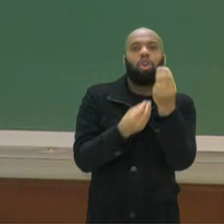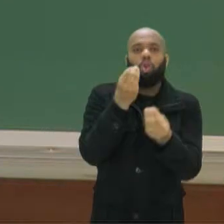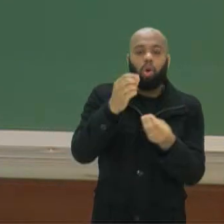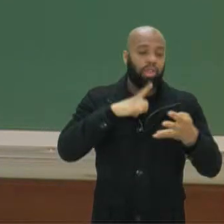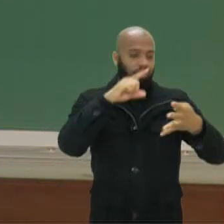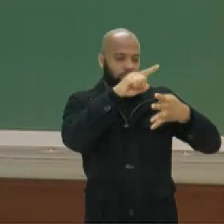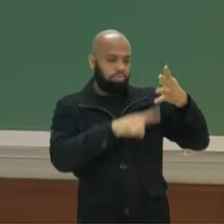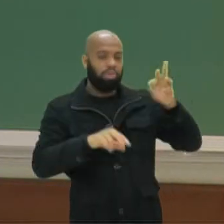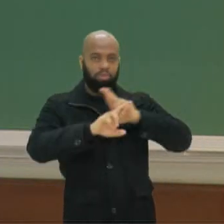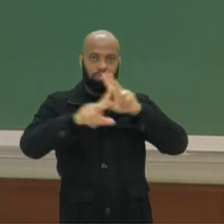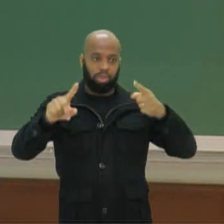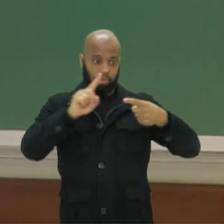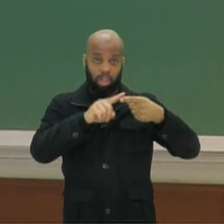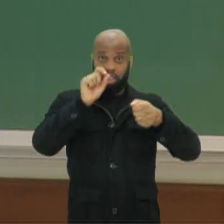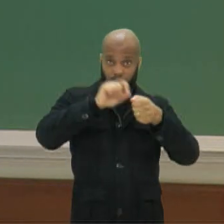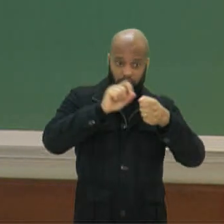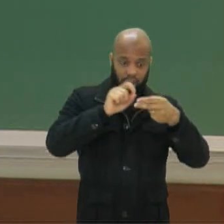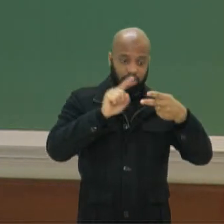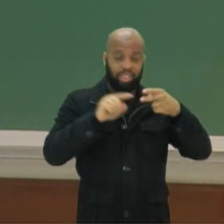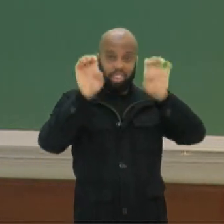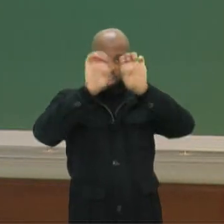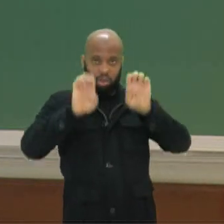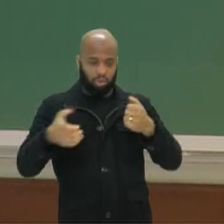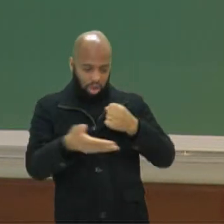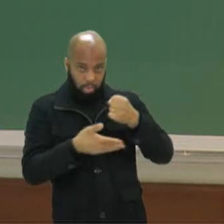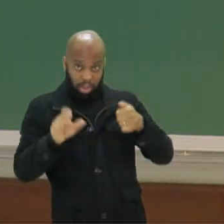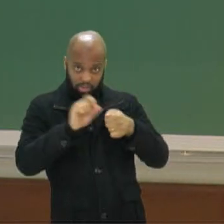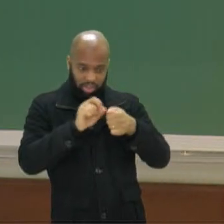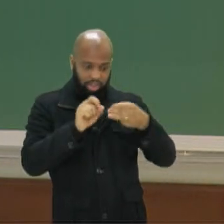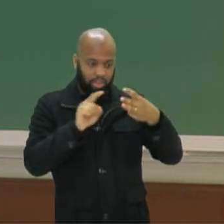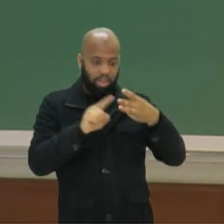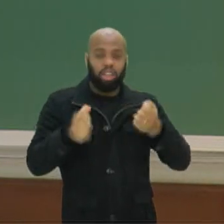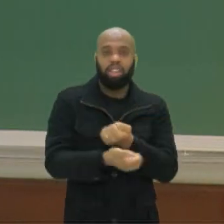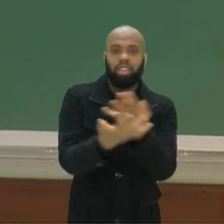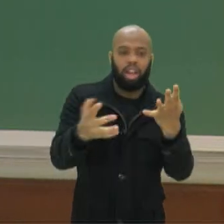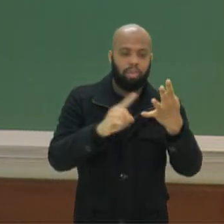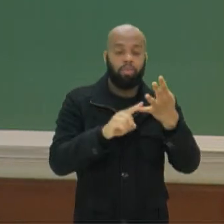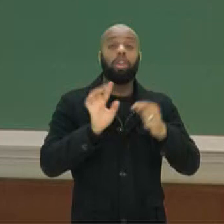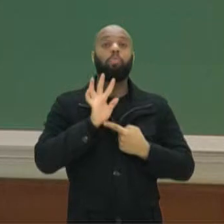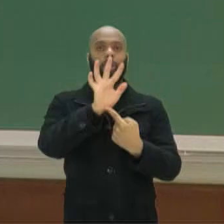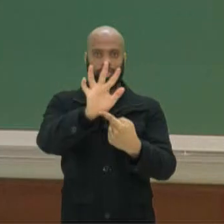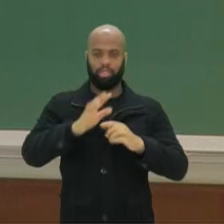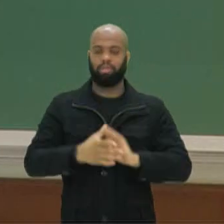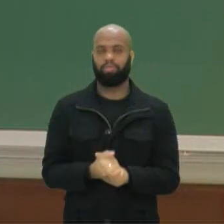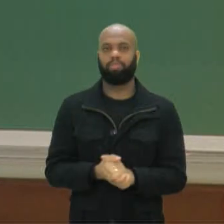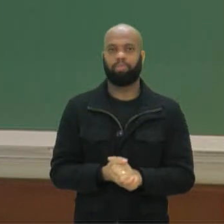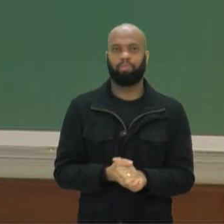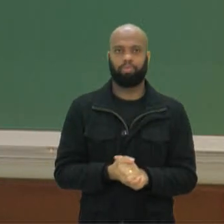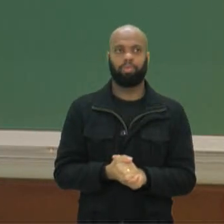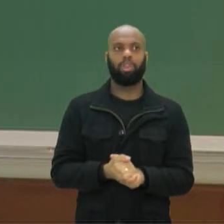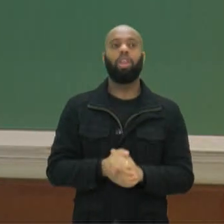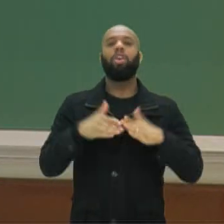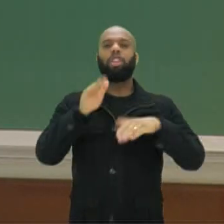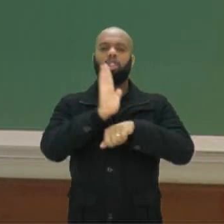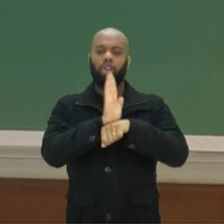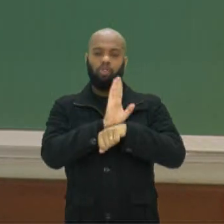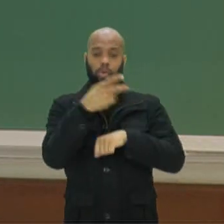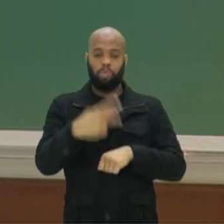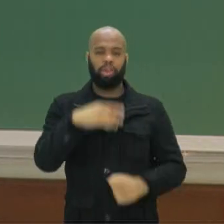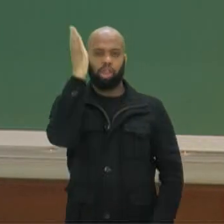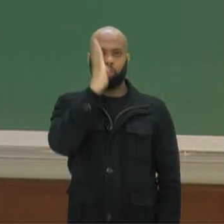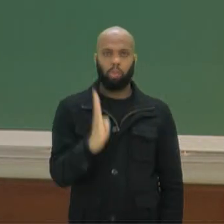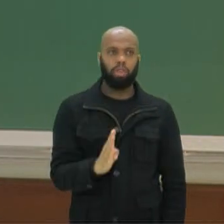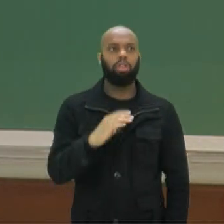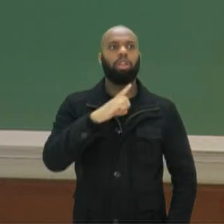tá? Produção, infraestrutura, distribuição e exibição. O filme brasileiro,